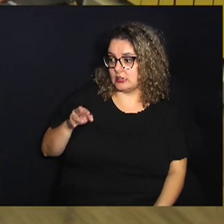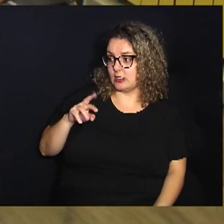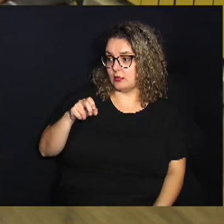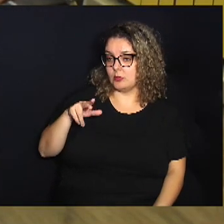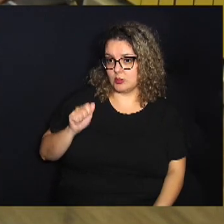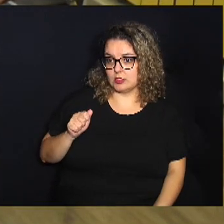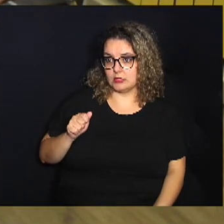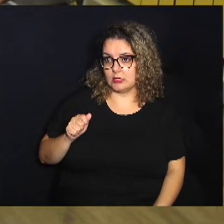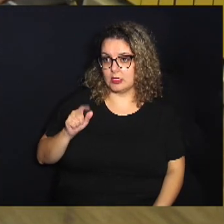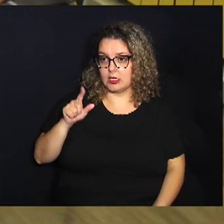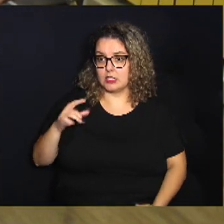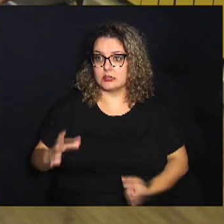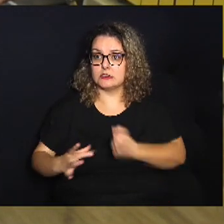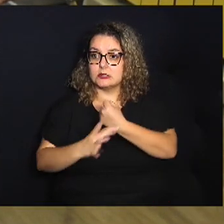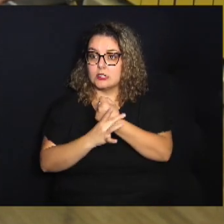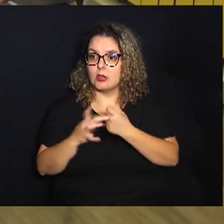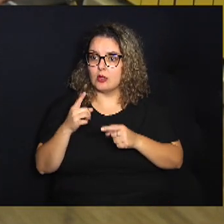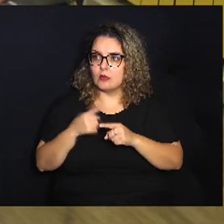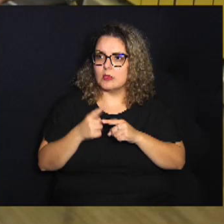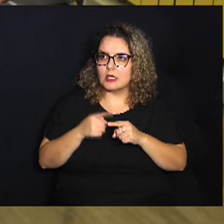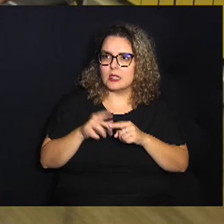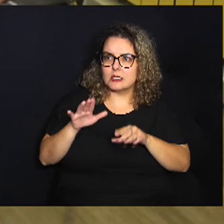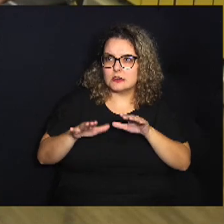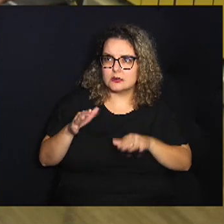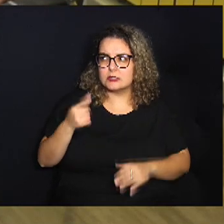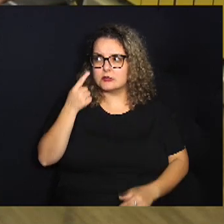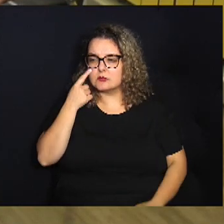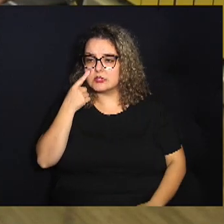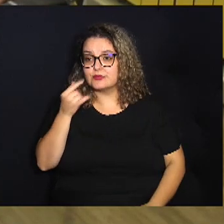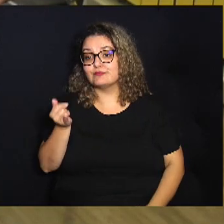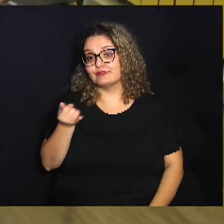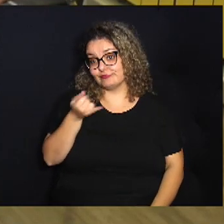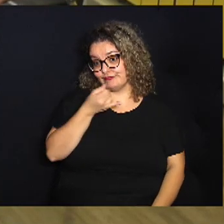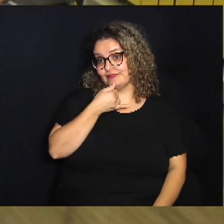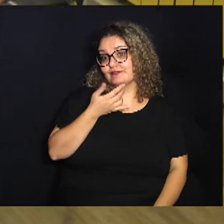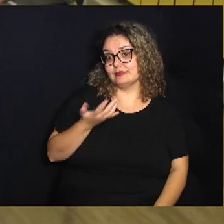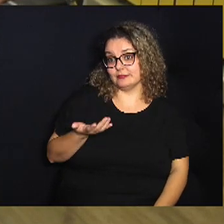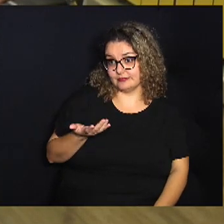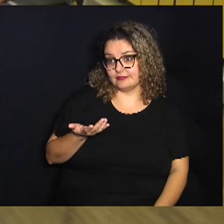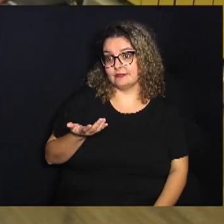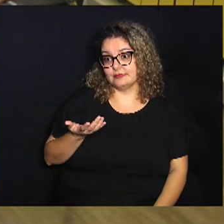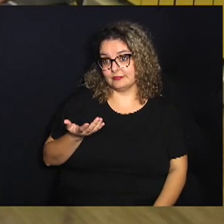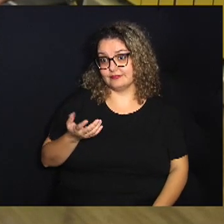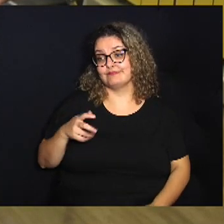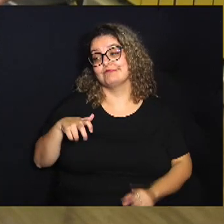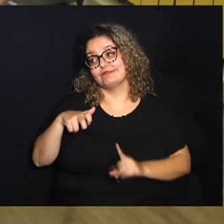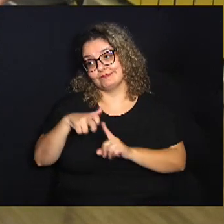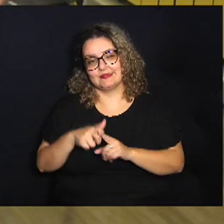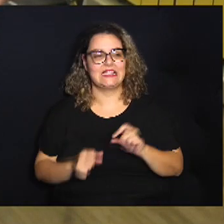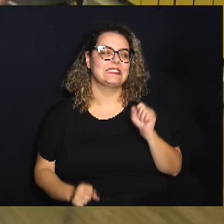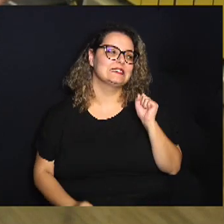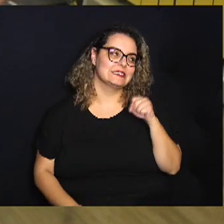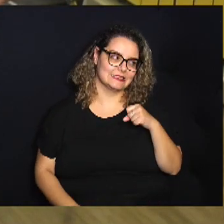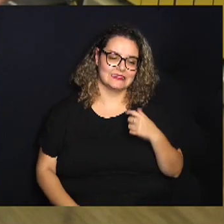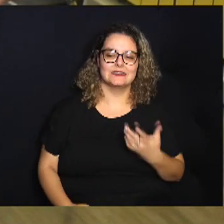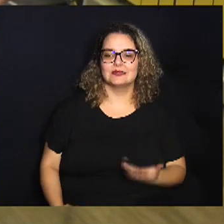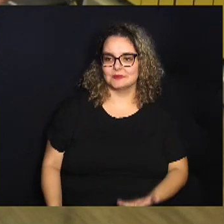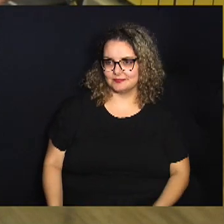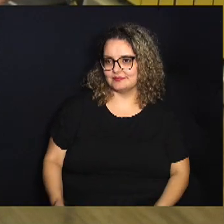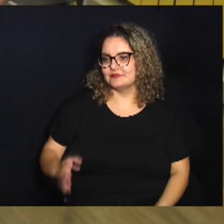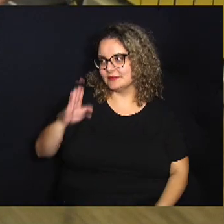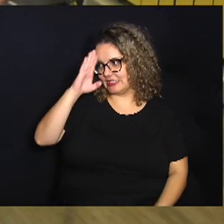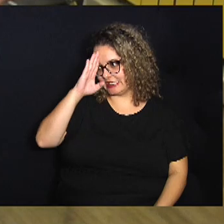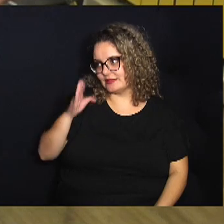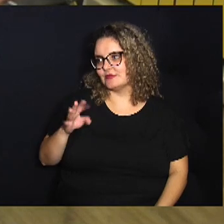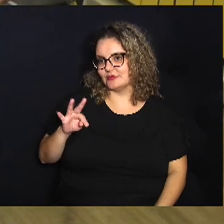de segurança, porque vira e mexe a gente assiste e, infelizmente, acontecem acidentes. Sim. Principalmente